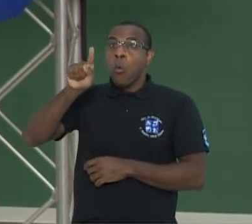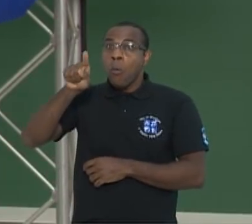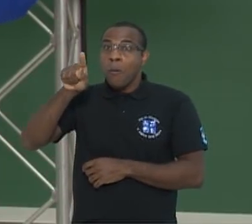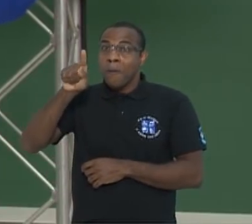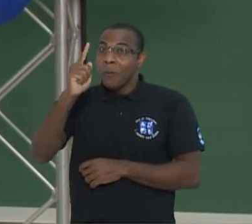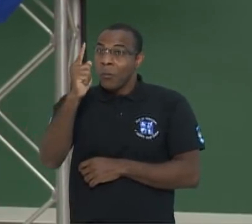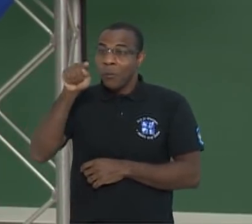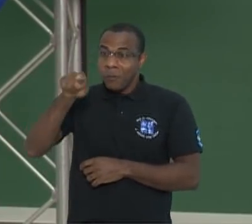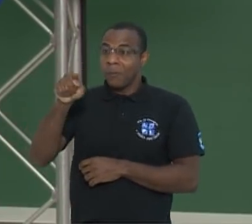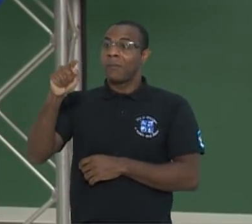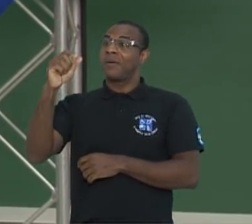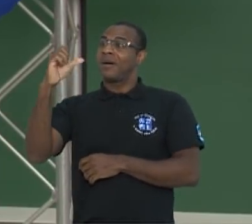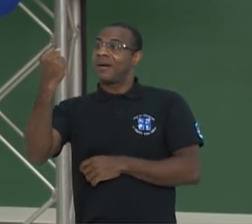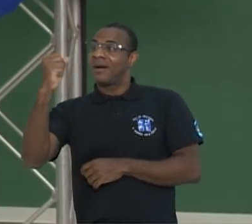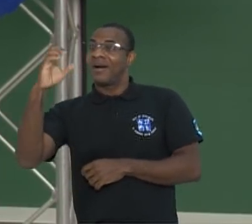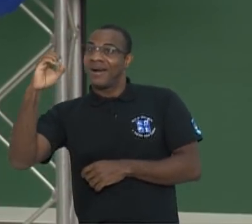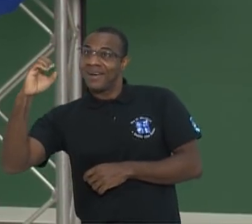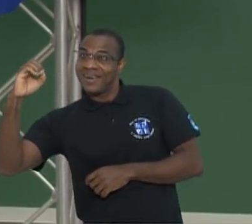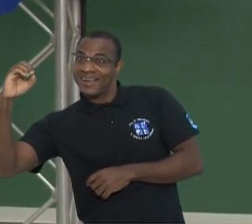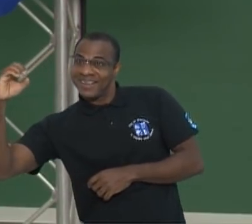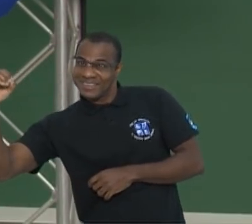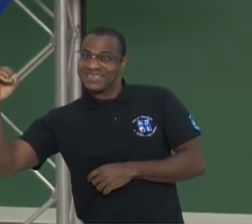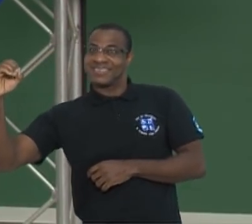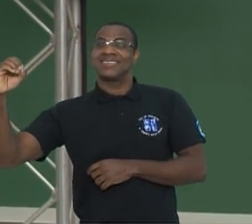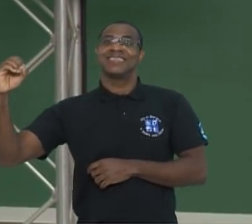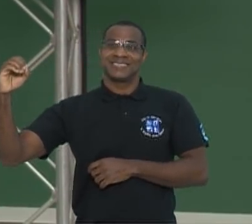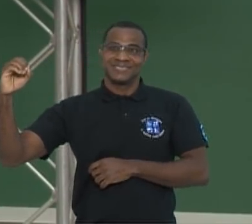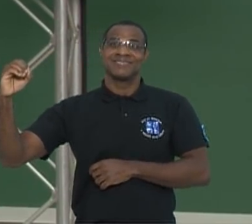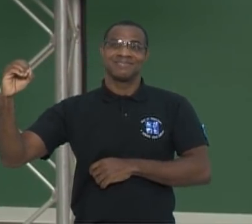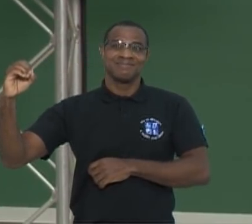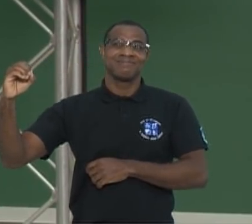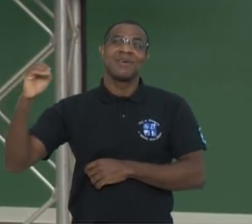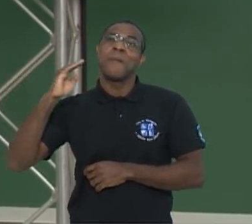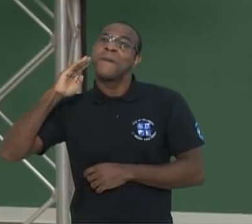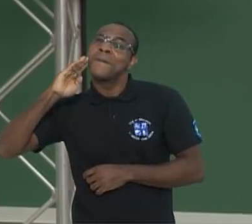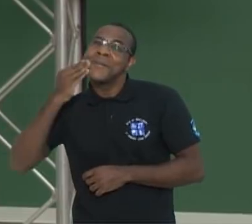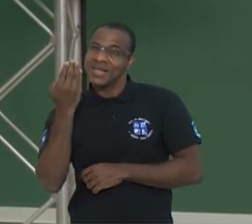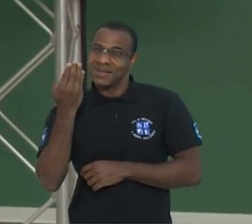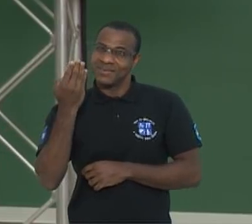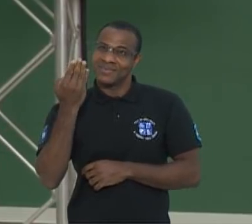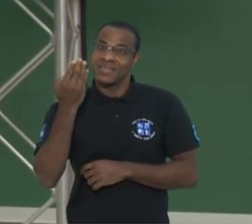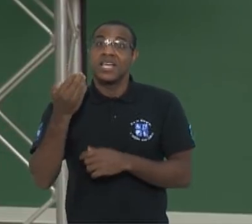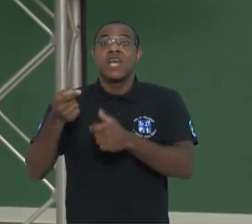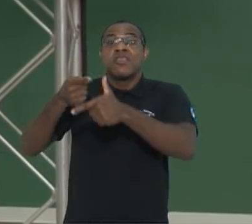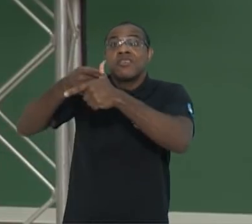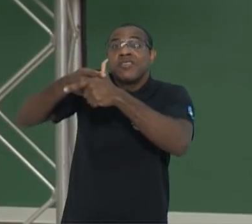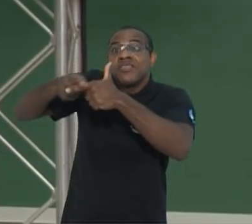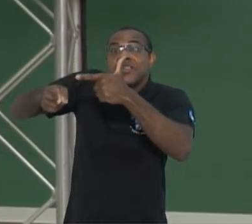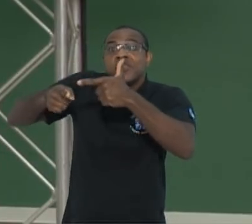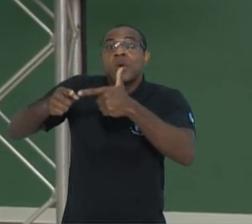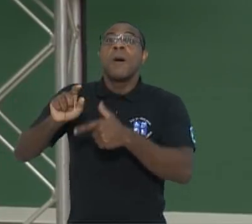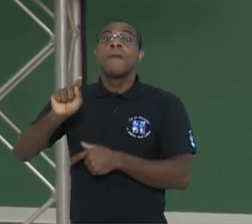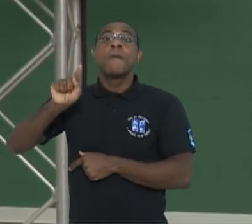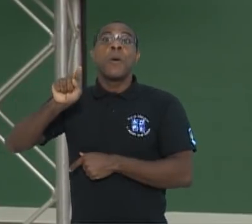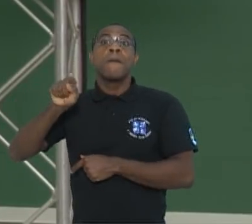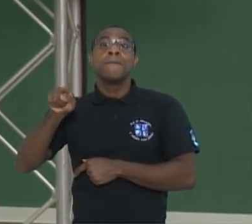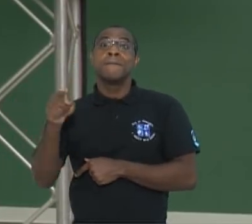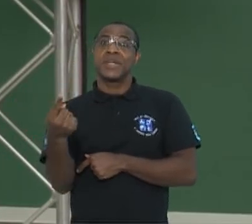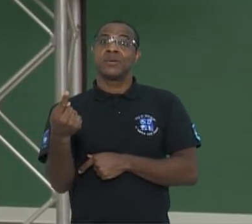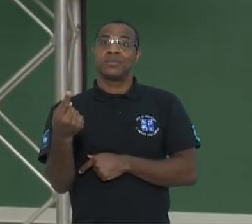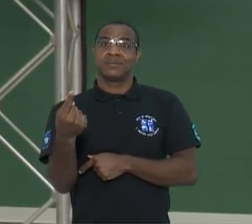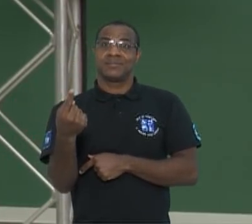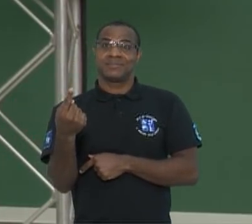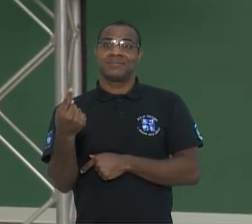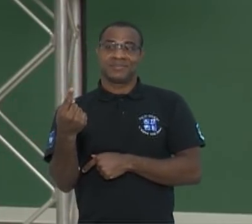1.800.000 divididos por 1.000 é como se eu andasse a vírgula aqui, 3 zeros, e a vírgula mais 3